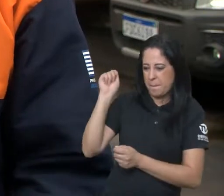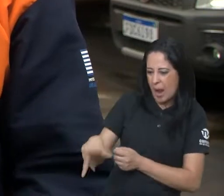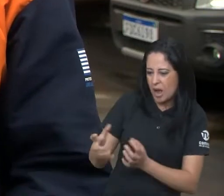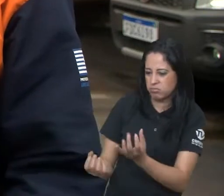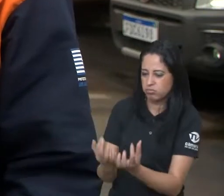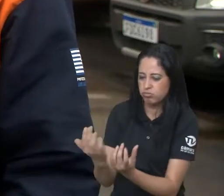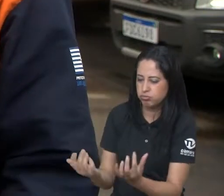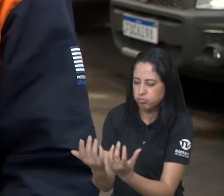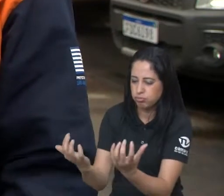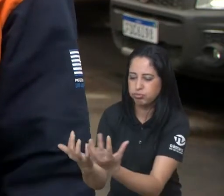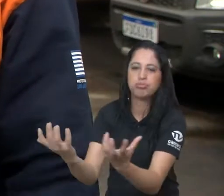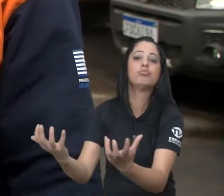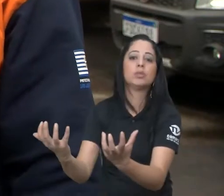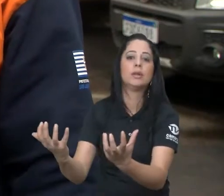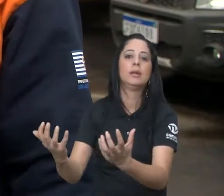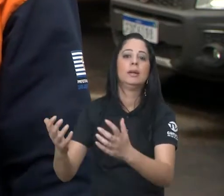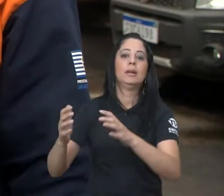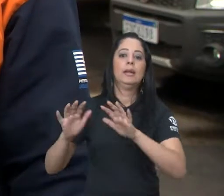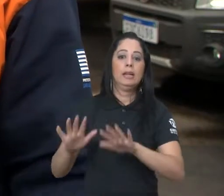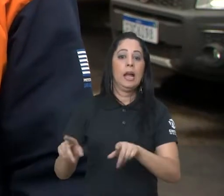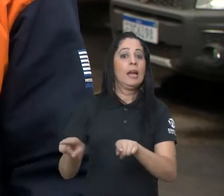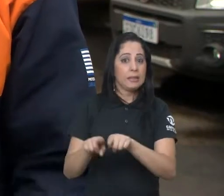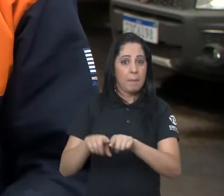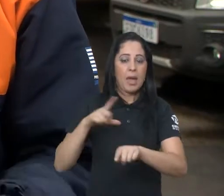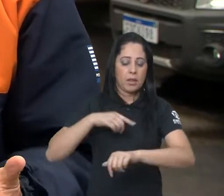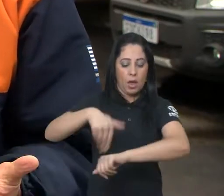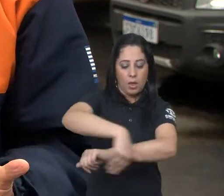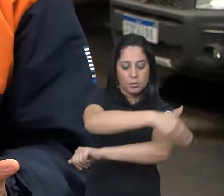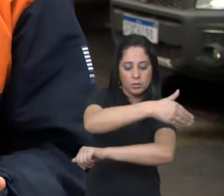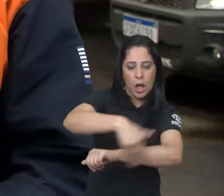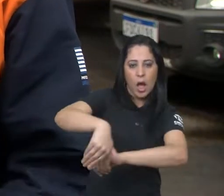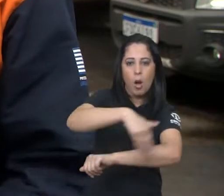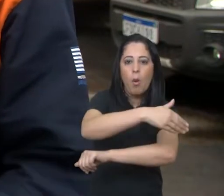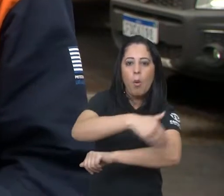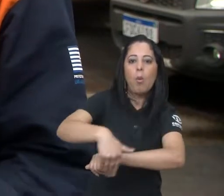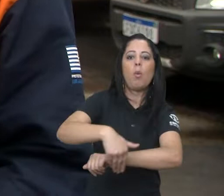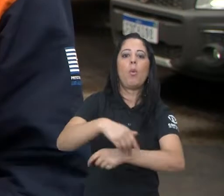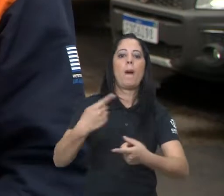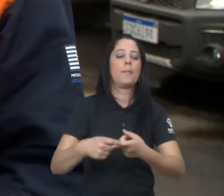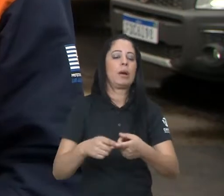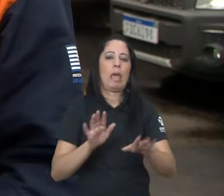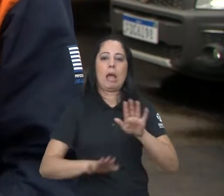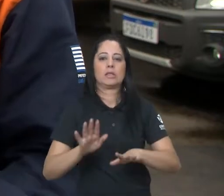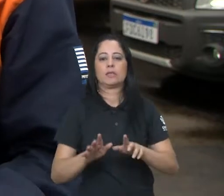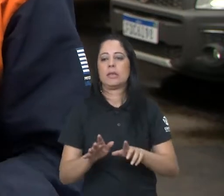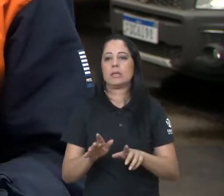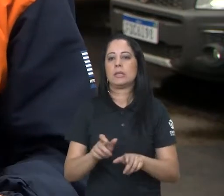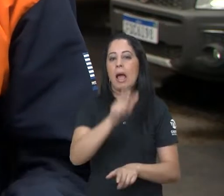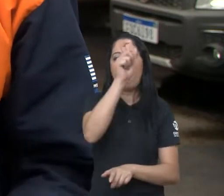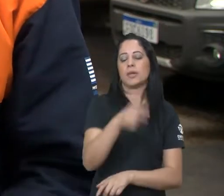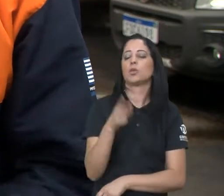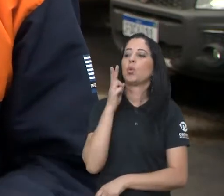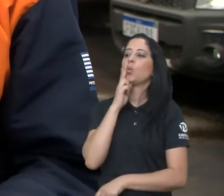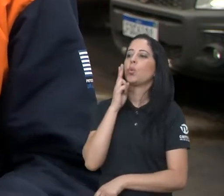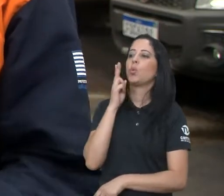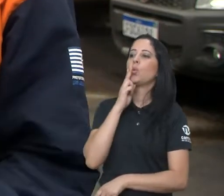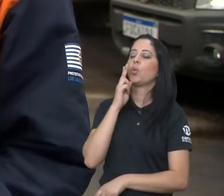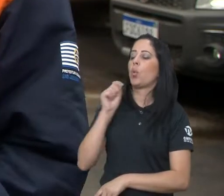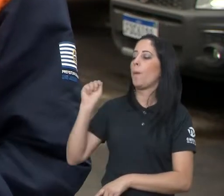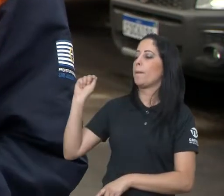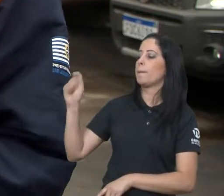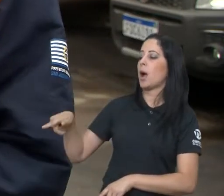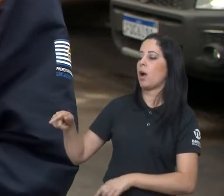as grandes incidências em áreas públicas, ou seja, margens de estradas, que são ocasionadas muitas